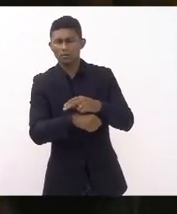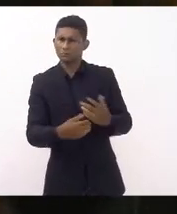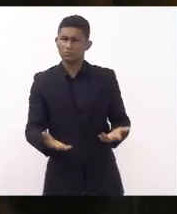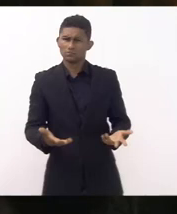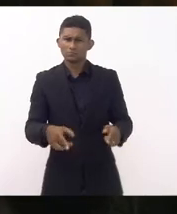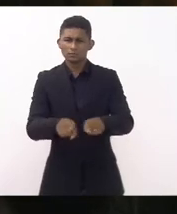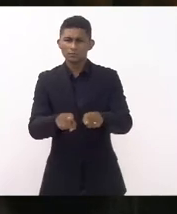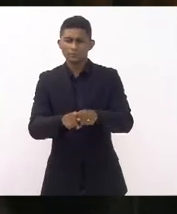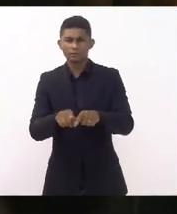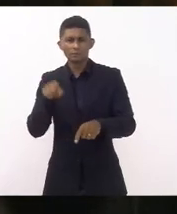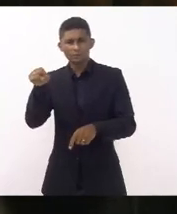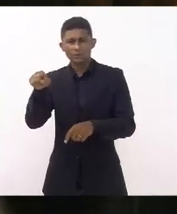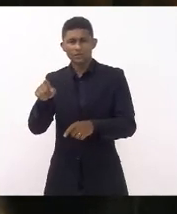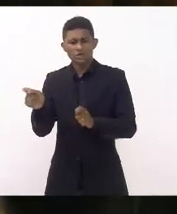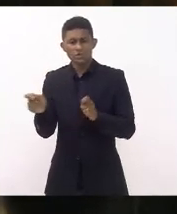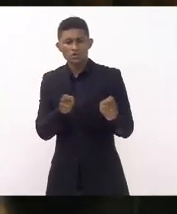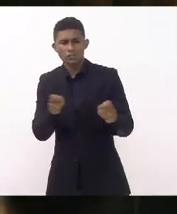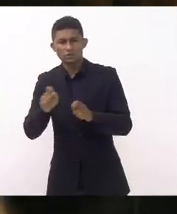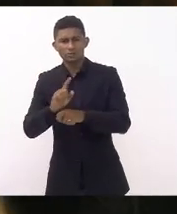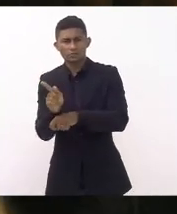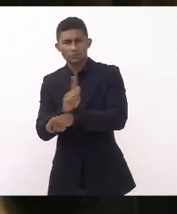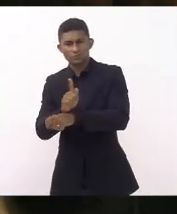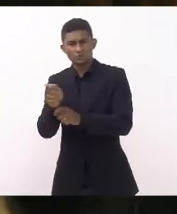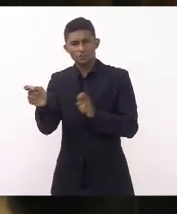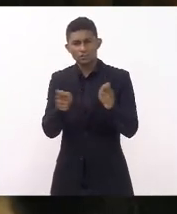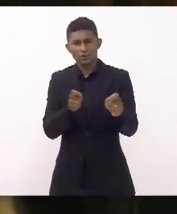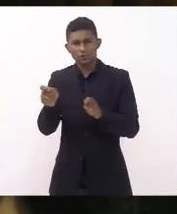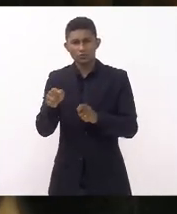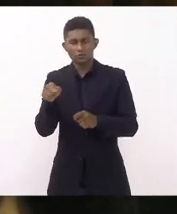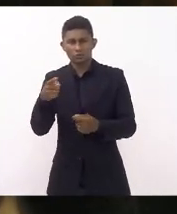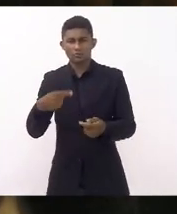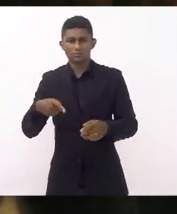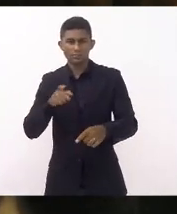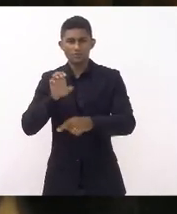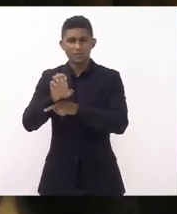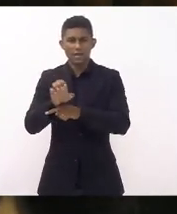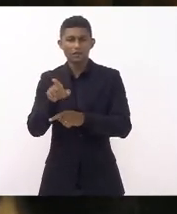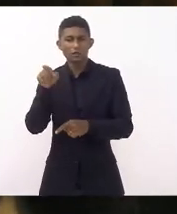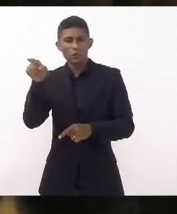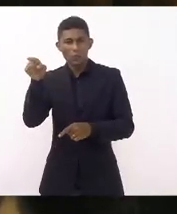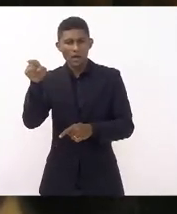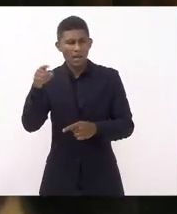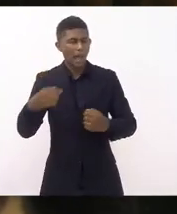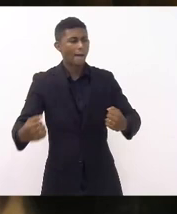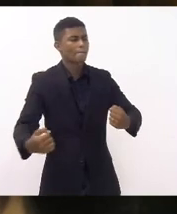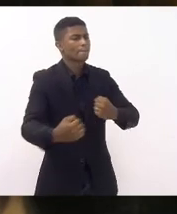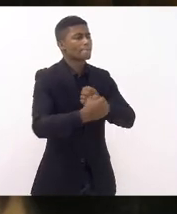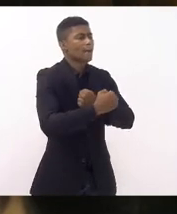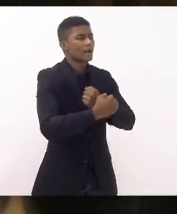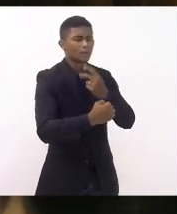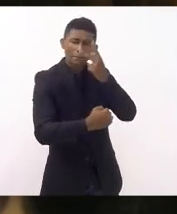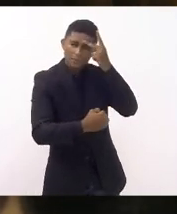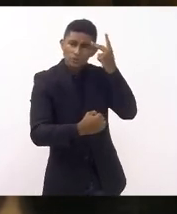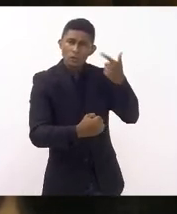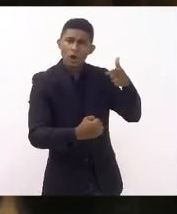gestor estadual abrace pessoas que subam no palanque do inimigo do número um,